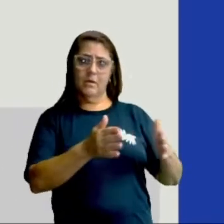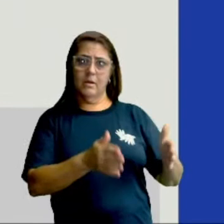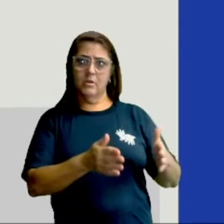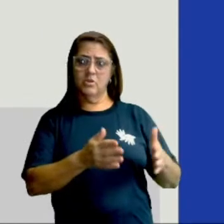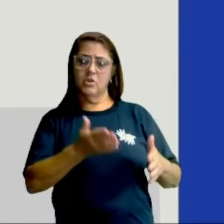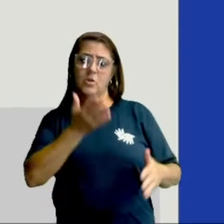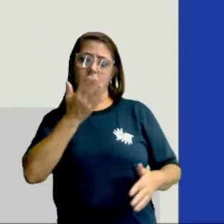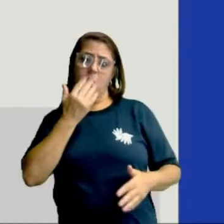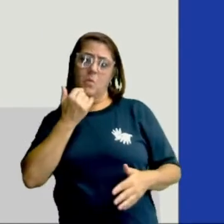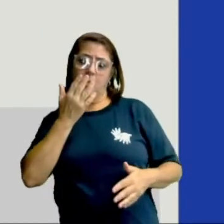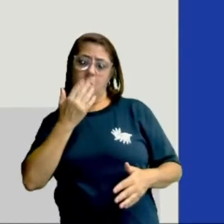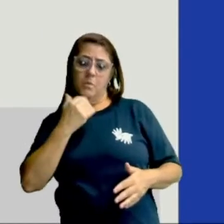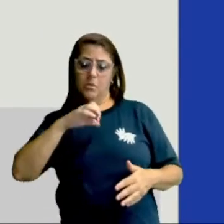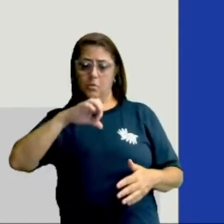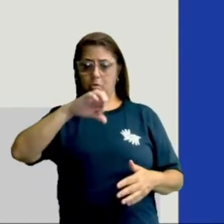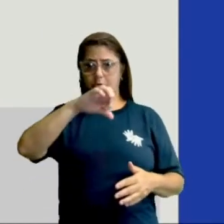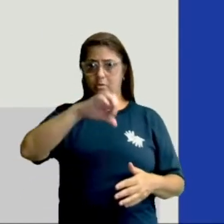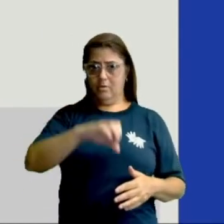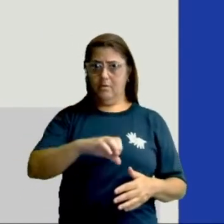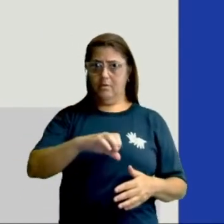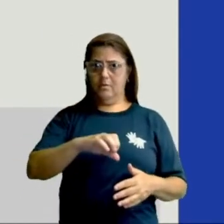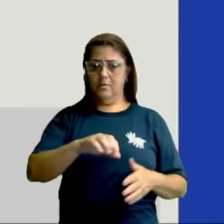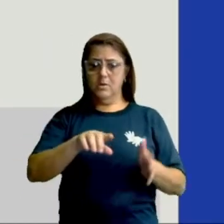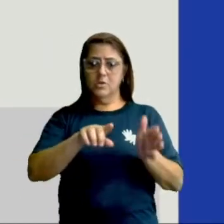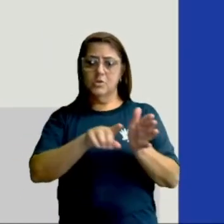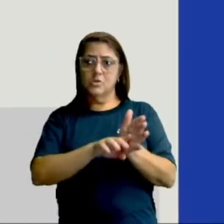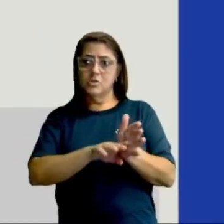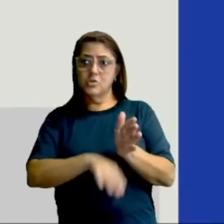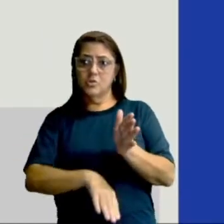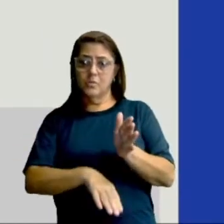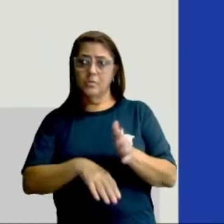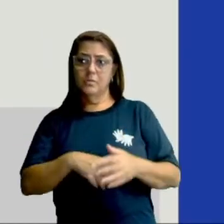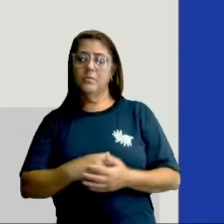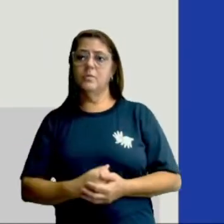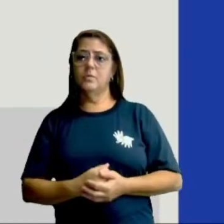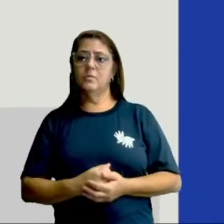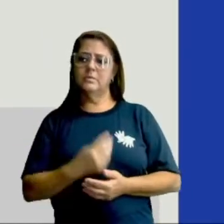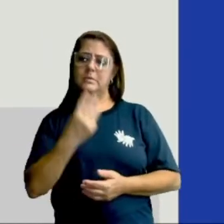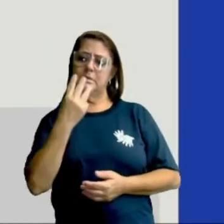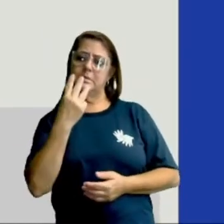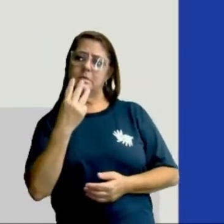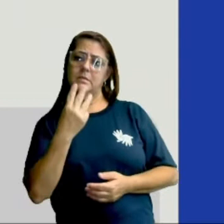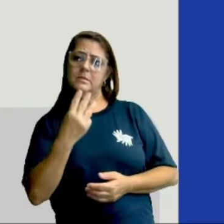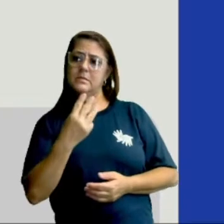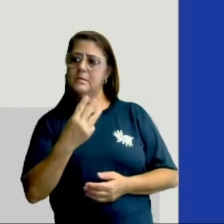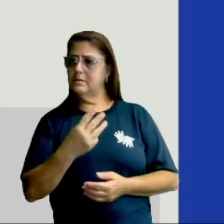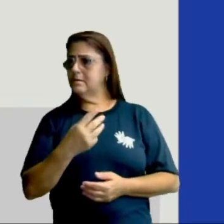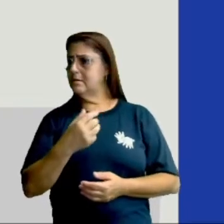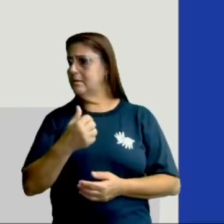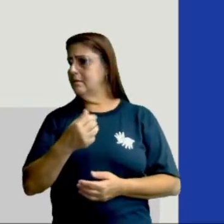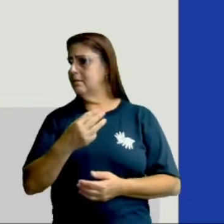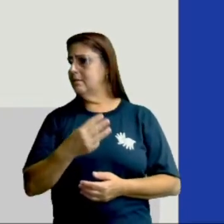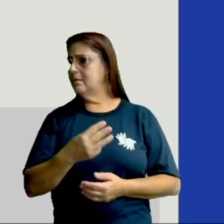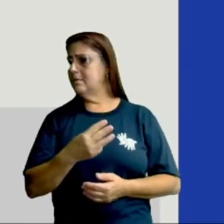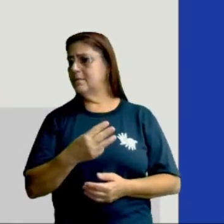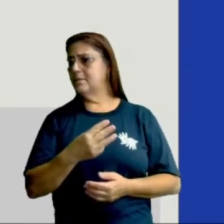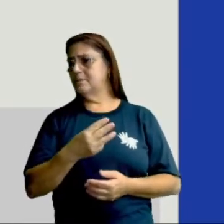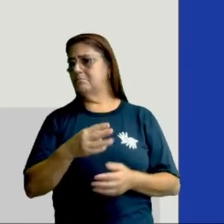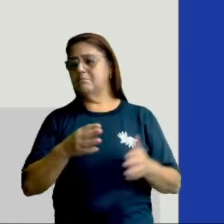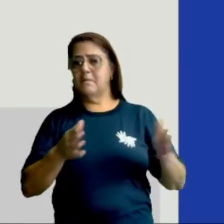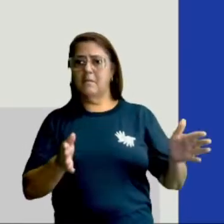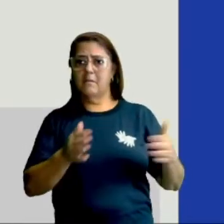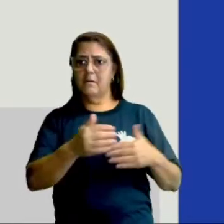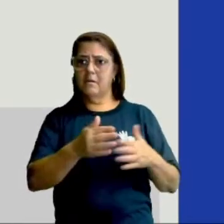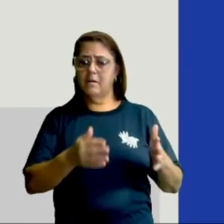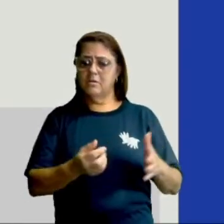comeu 9 desses brigadeiros, sobrando com isso apenas 13 brigadeiros na caixa.